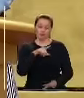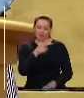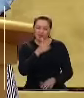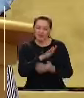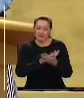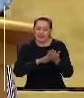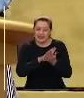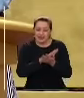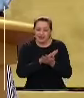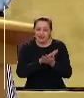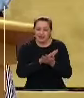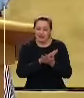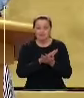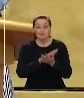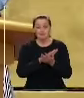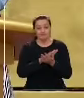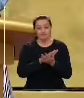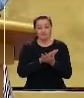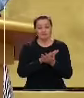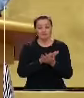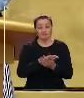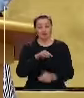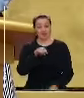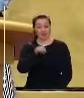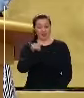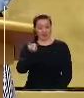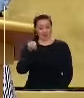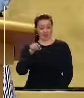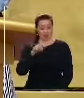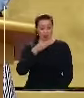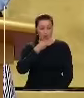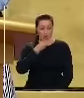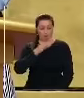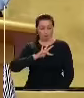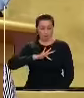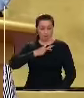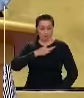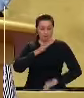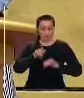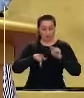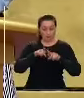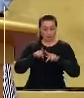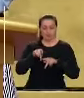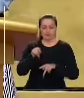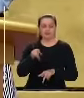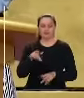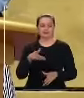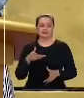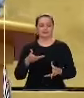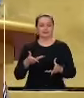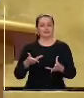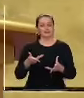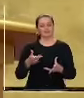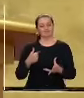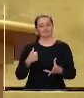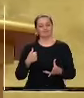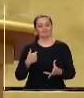a situação se reverteu. Eles é que ficaram numa saia justa e encurralados, porque eles